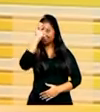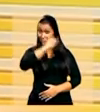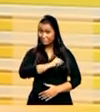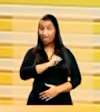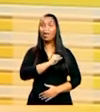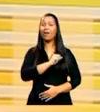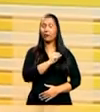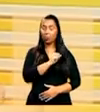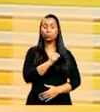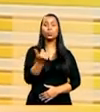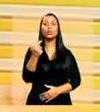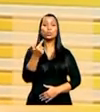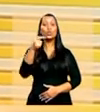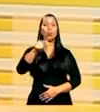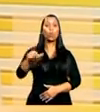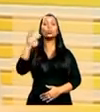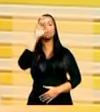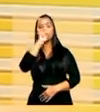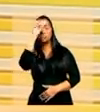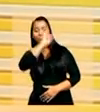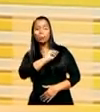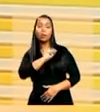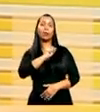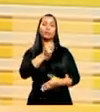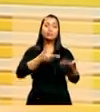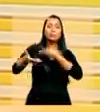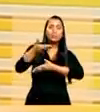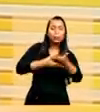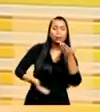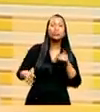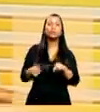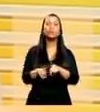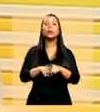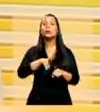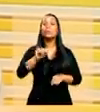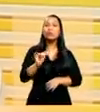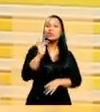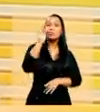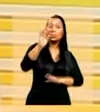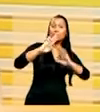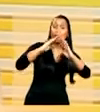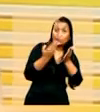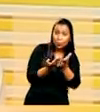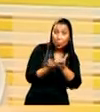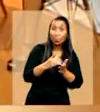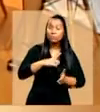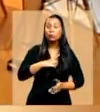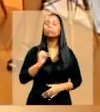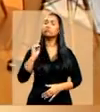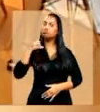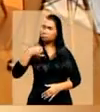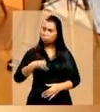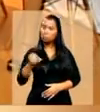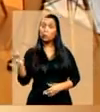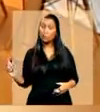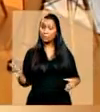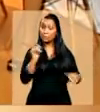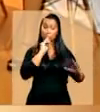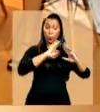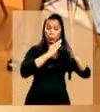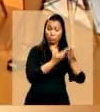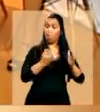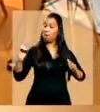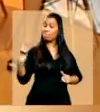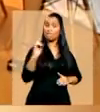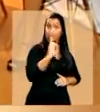aprendizado formal, esse outro aprendizado, esse intercâmbio, interfere também no que ele vai ser lá na escola? Sim, o aluno ele